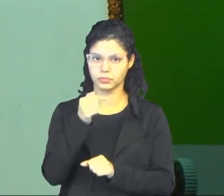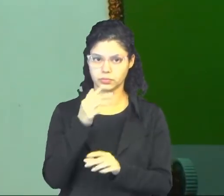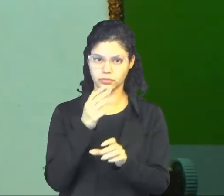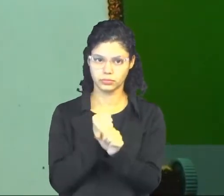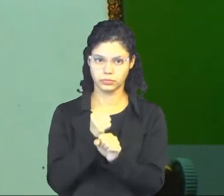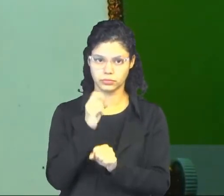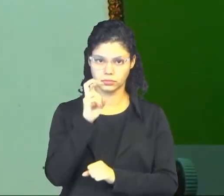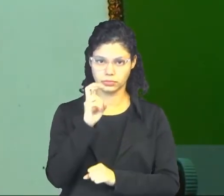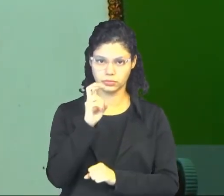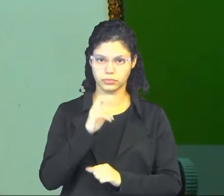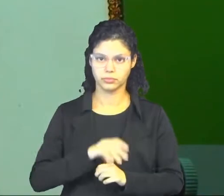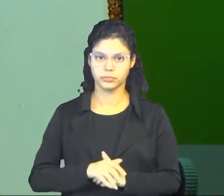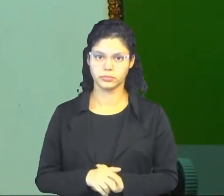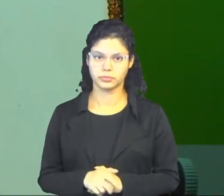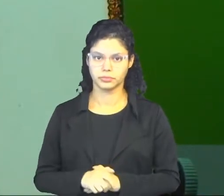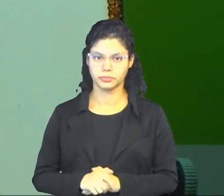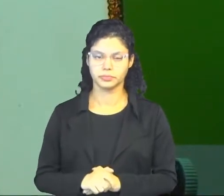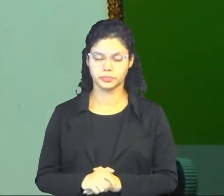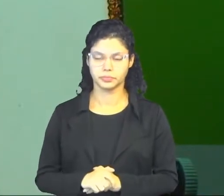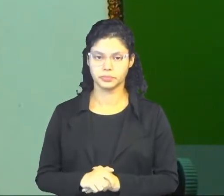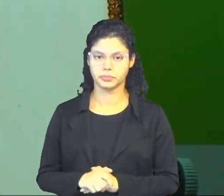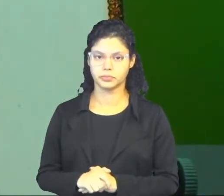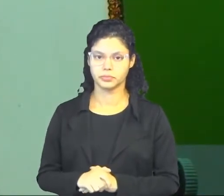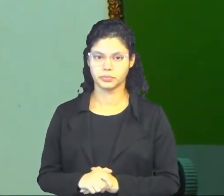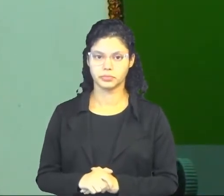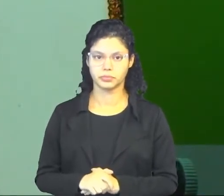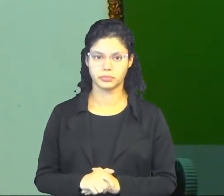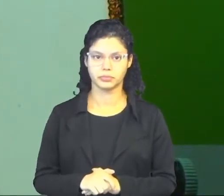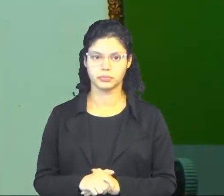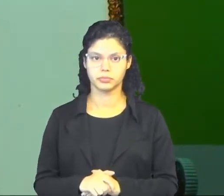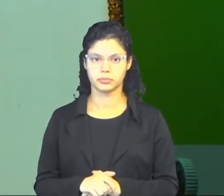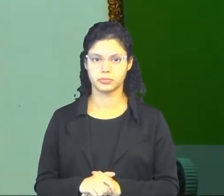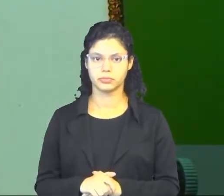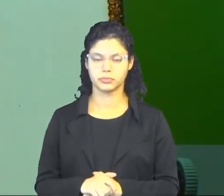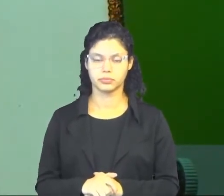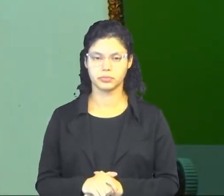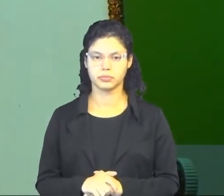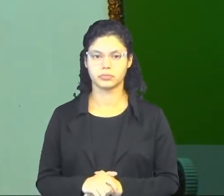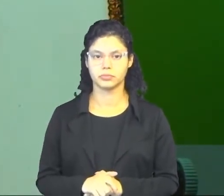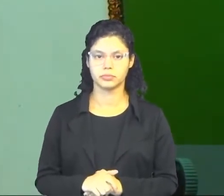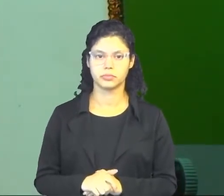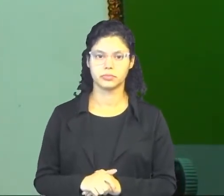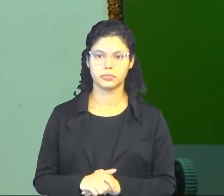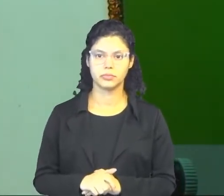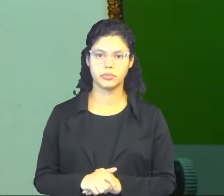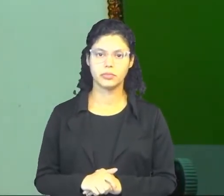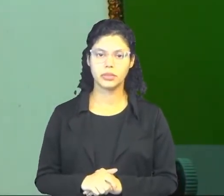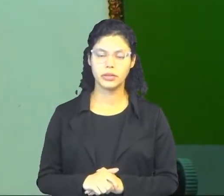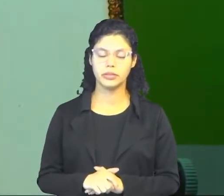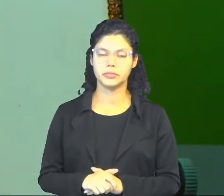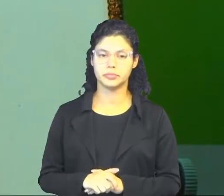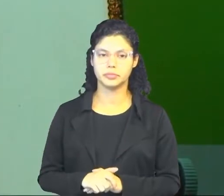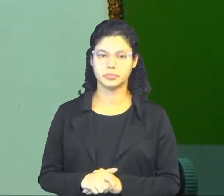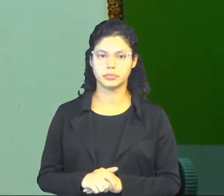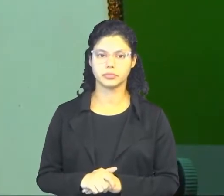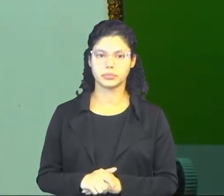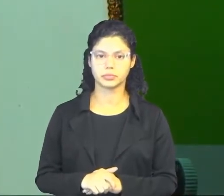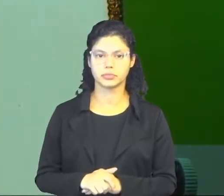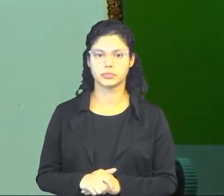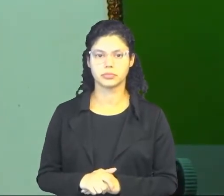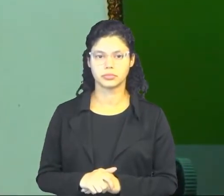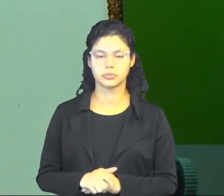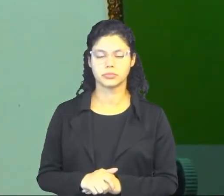mais 5, vamos lá, somando. Fica com 7 na cabeça e acrescenta 5